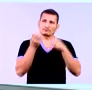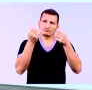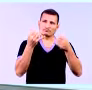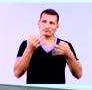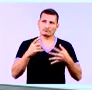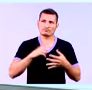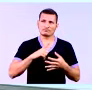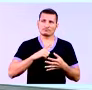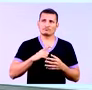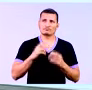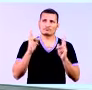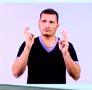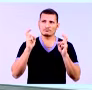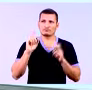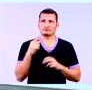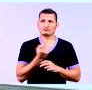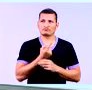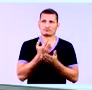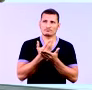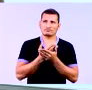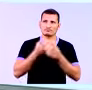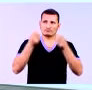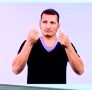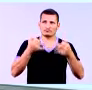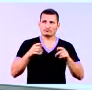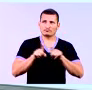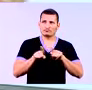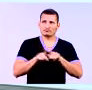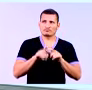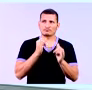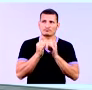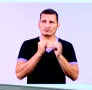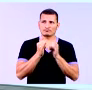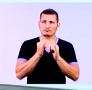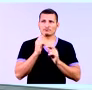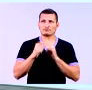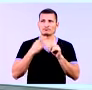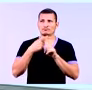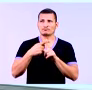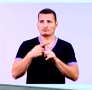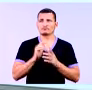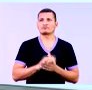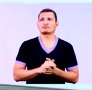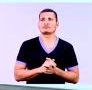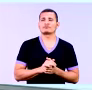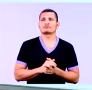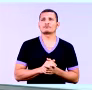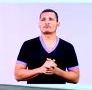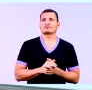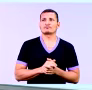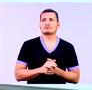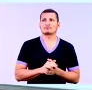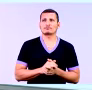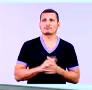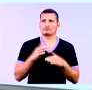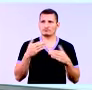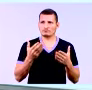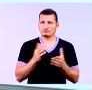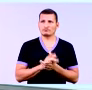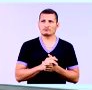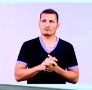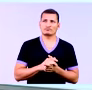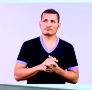dos assuntos que nós abordamos na aula e informações adicionais. Tá? Então, assim como nas outras